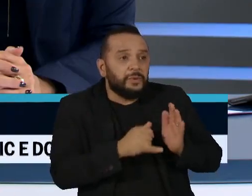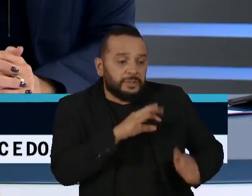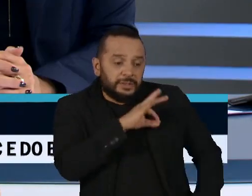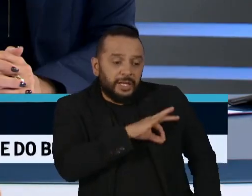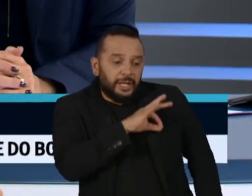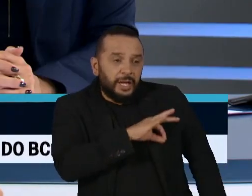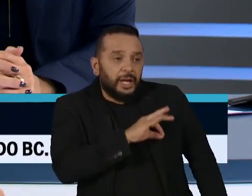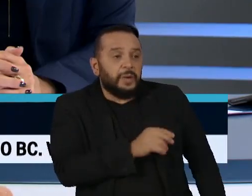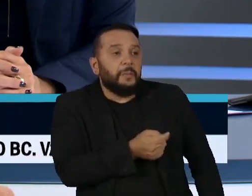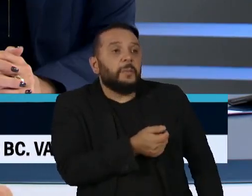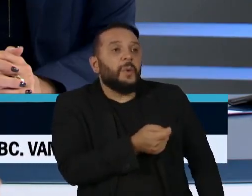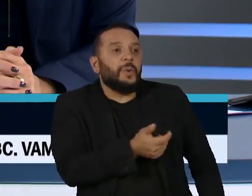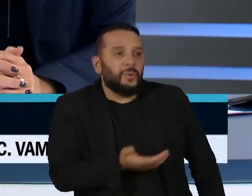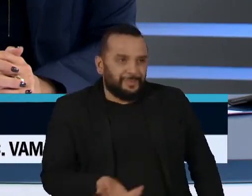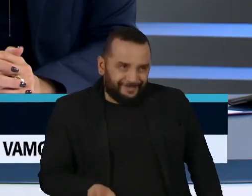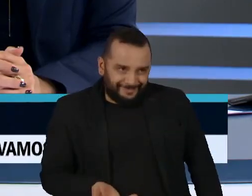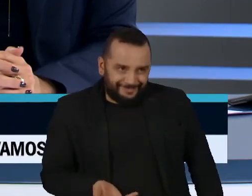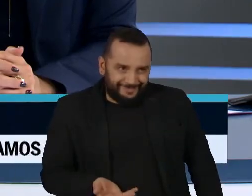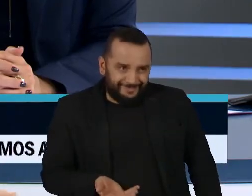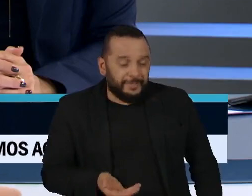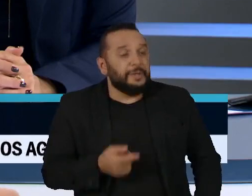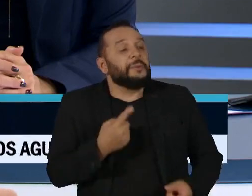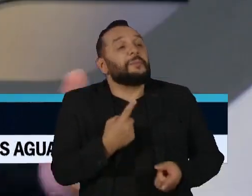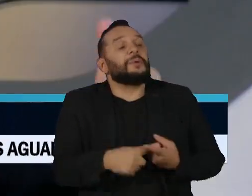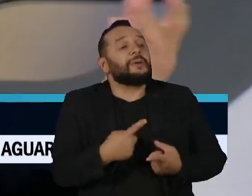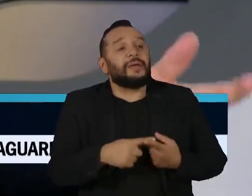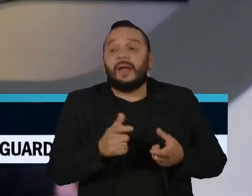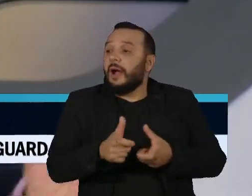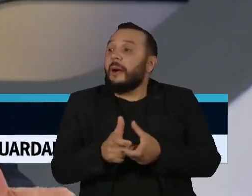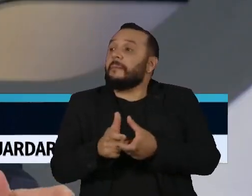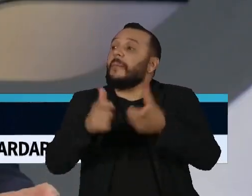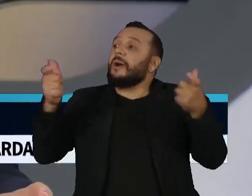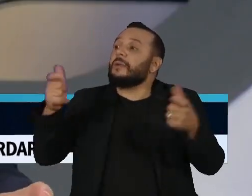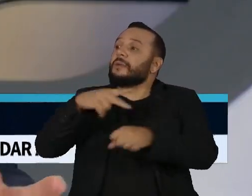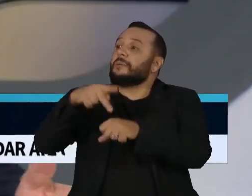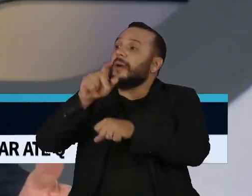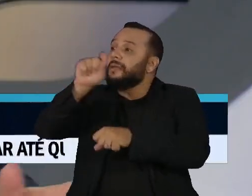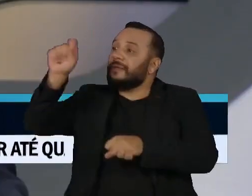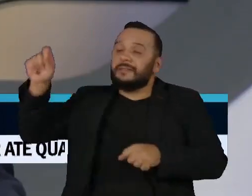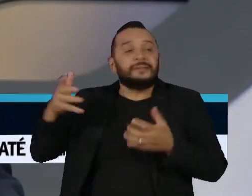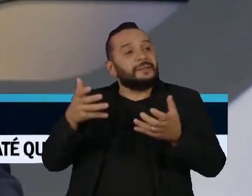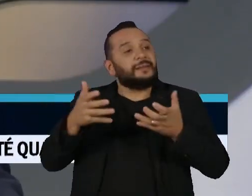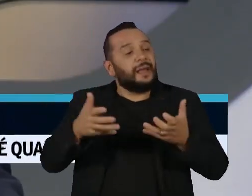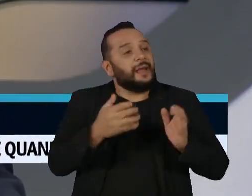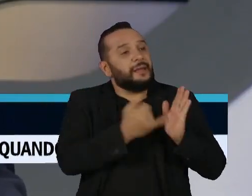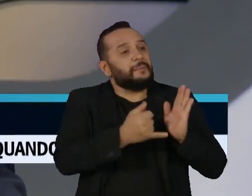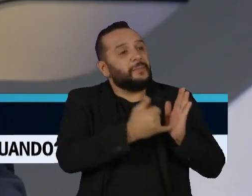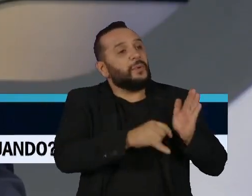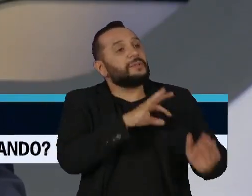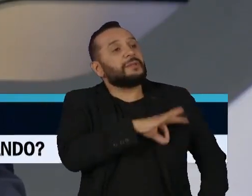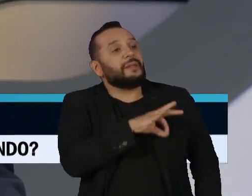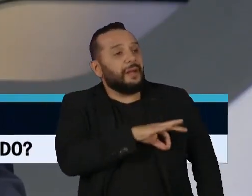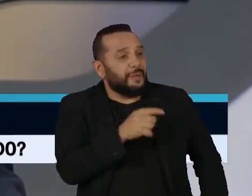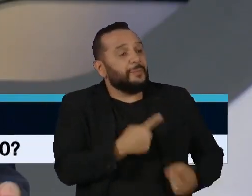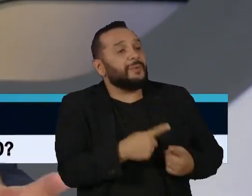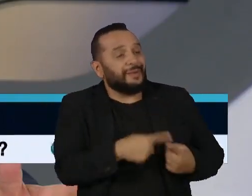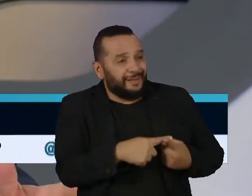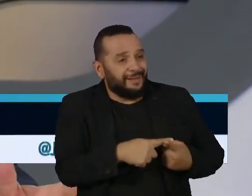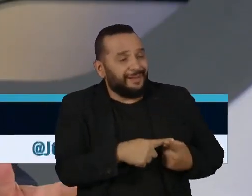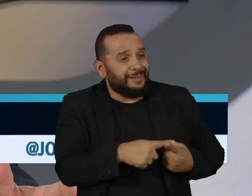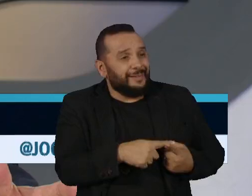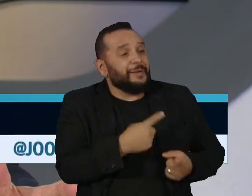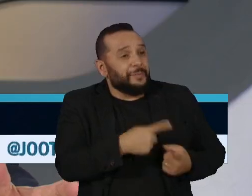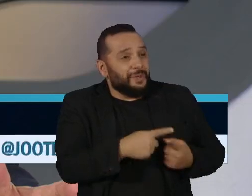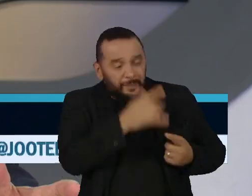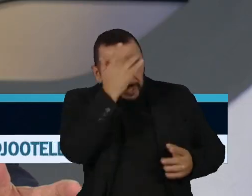Por que a maioria dos países prefere tributar a renda? Primeiro, porque é mais eficiente, né? Você já tributa na renda. E segundo, porque é mais